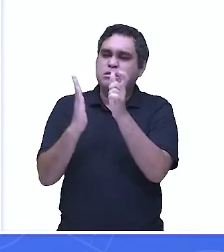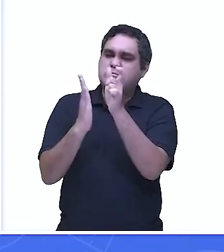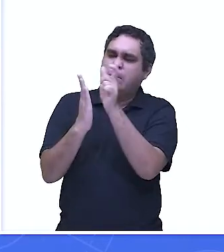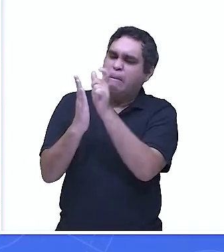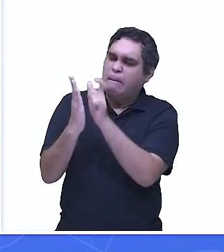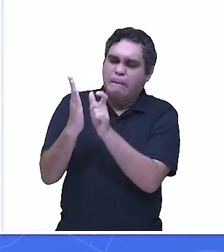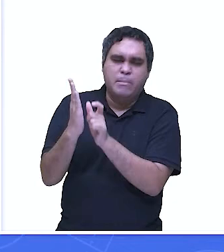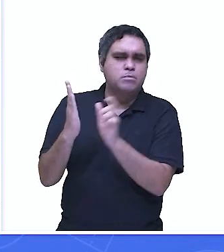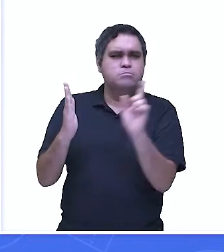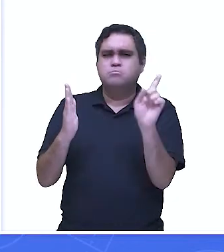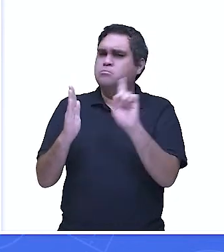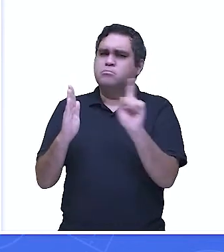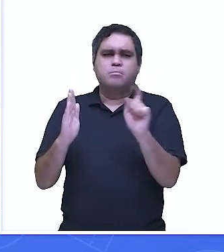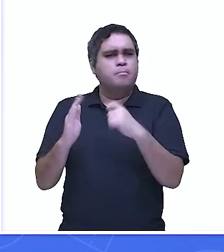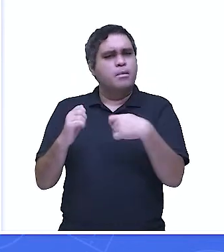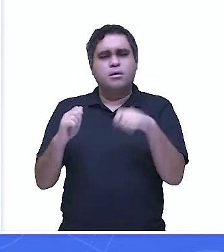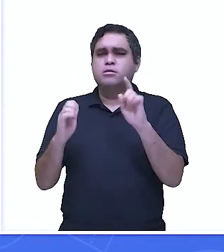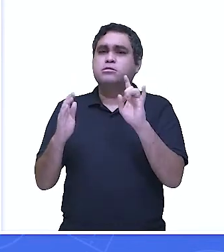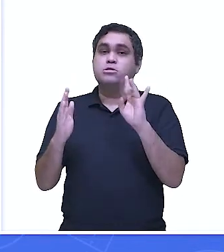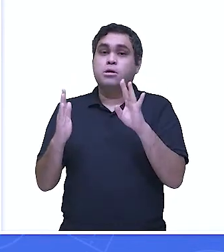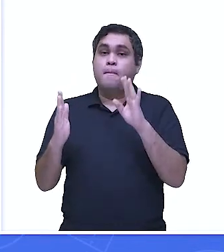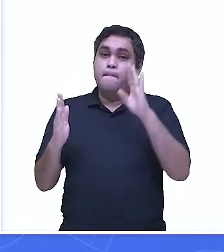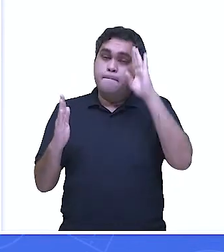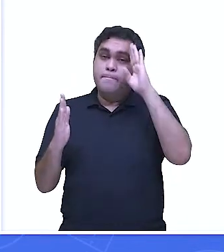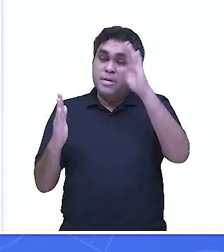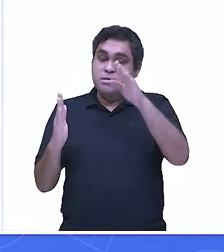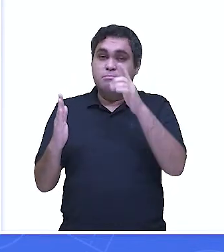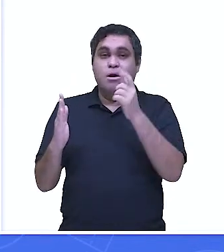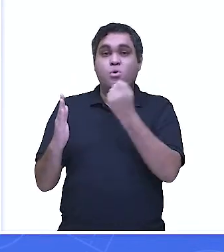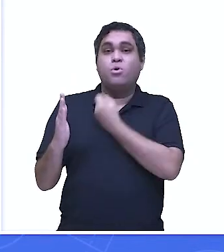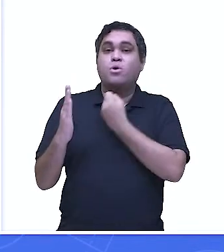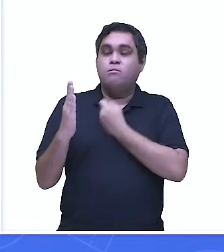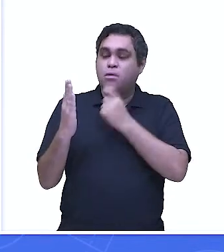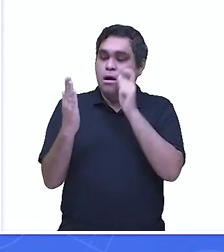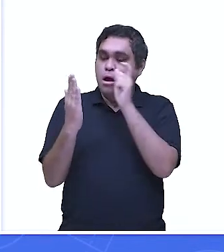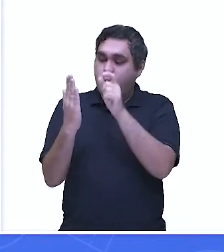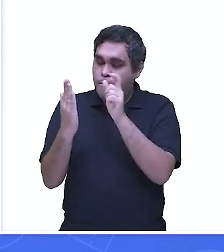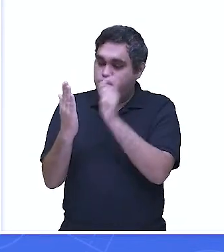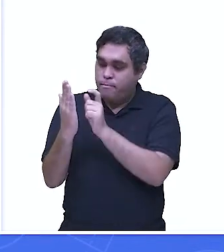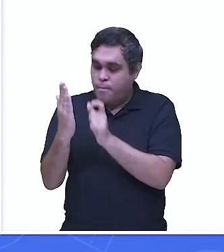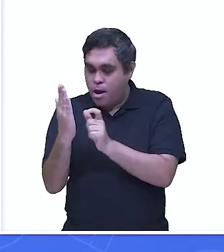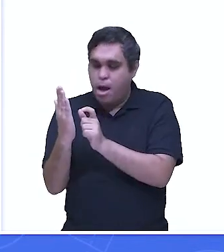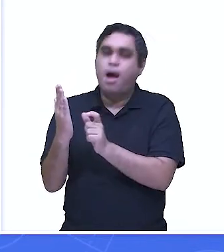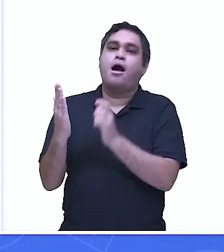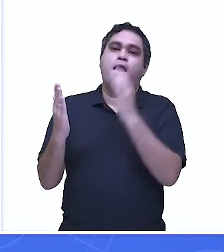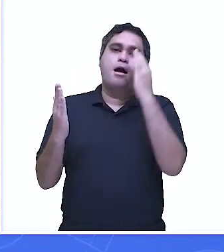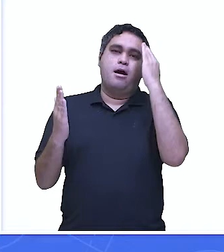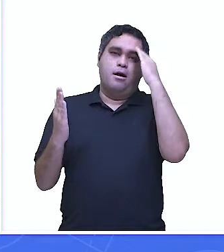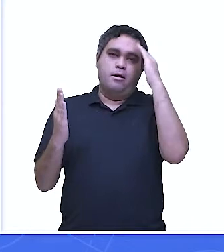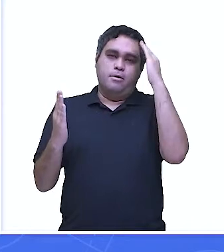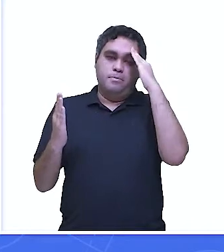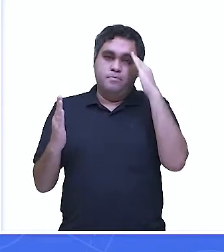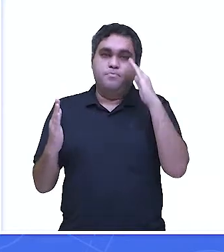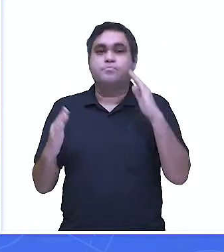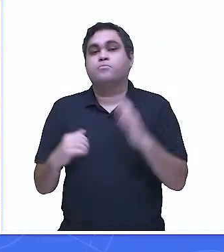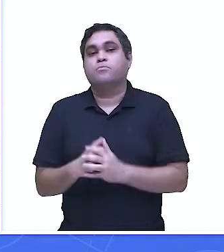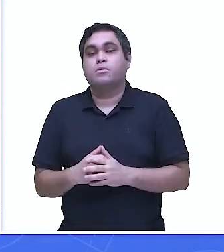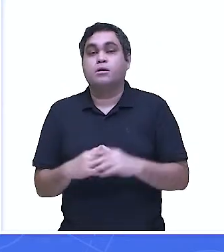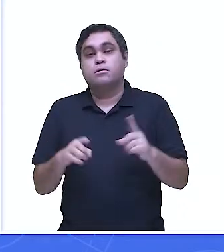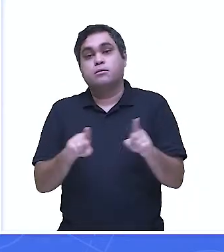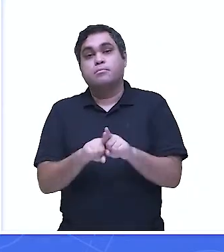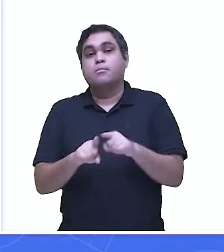ali na minha pergunta, corre para esse numeral para que você não fique perdendo tempo. Vejam outros tipos de